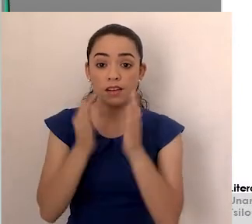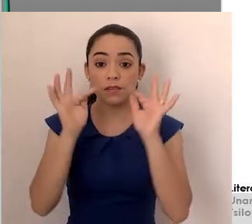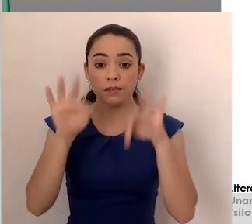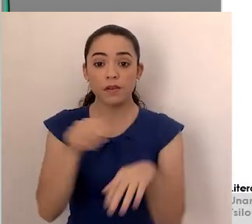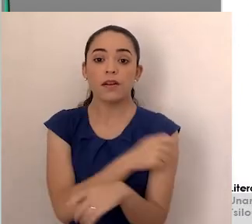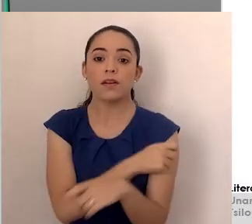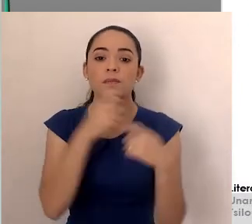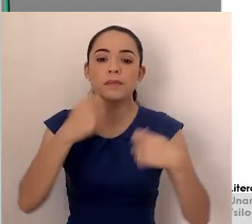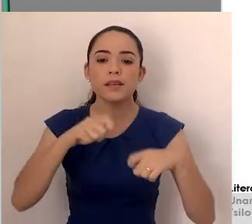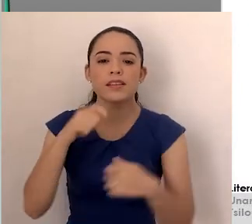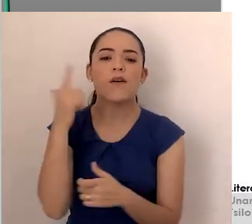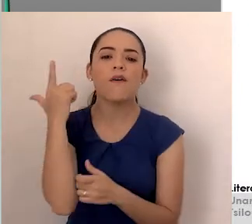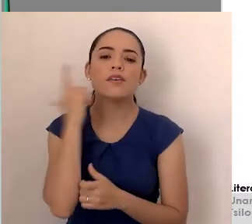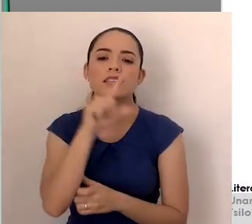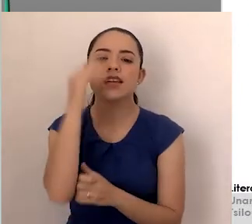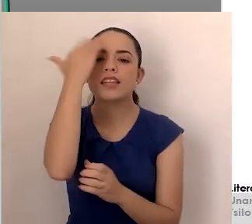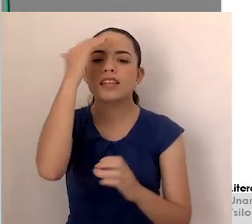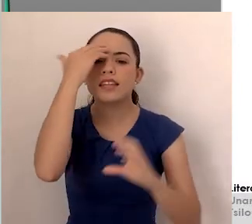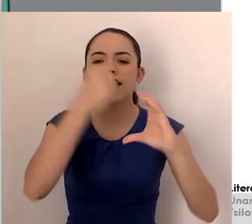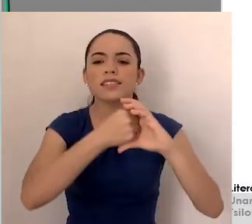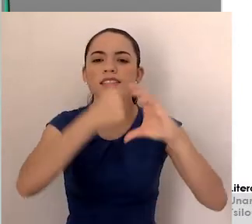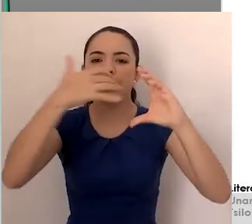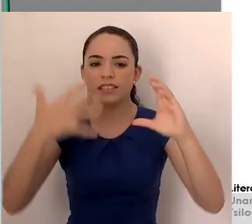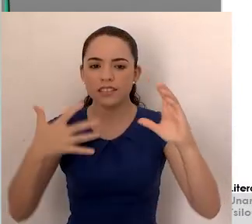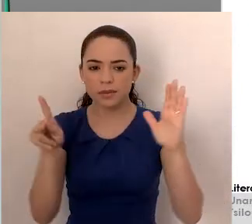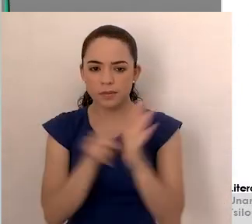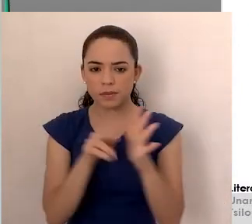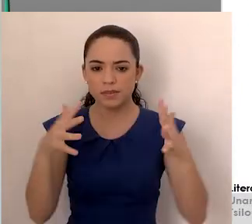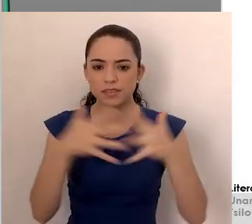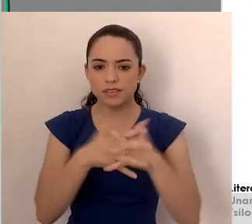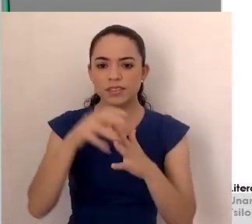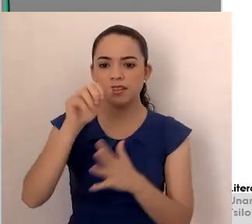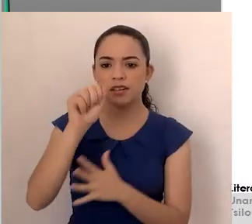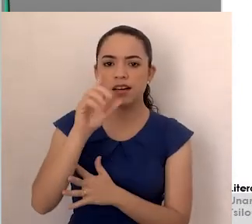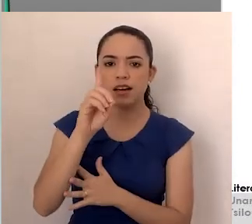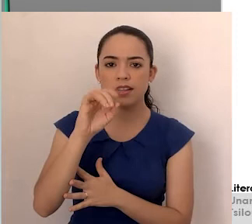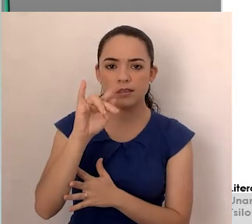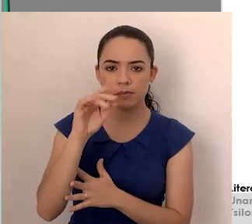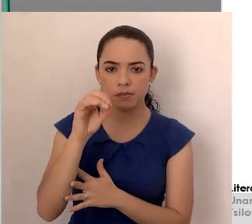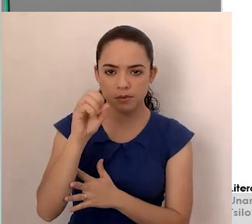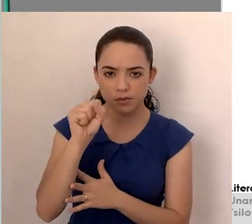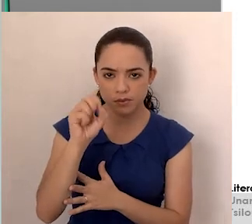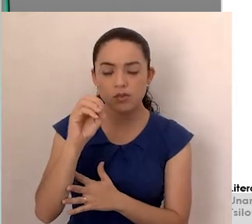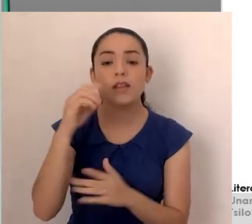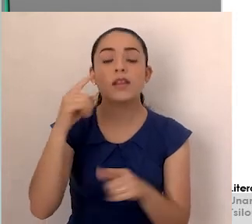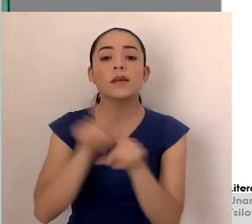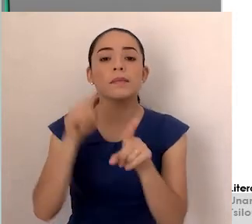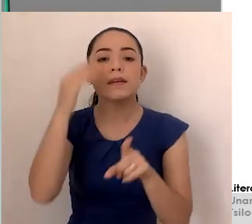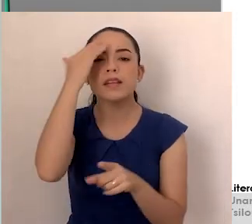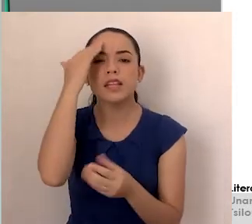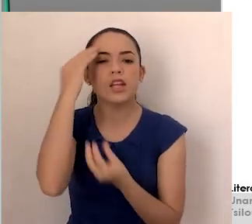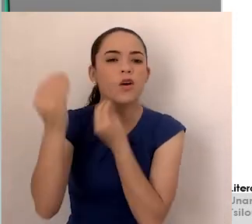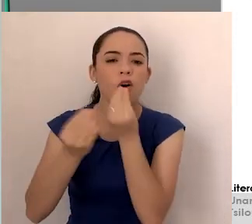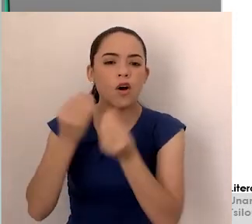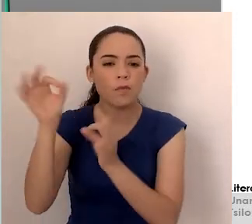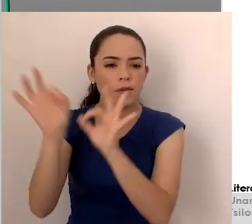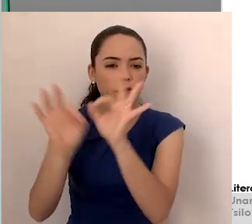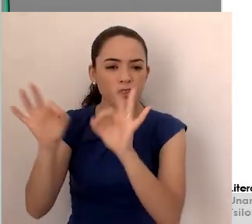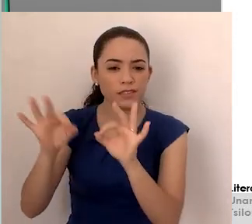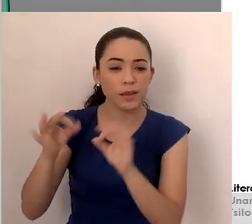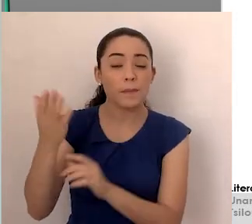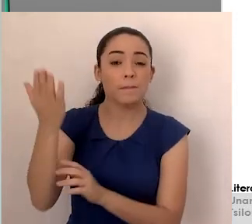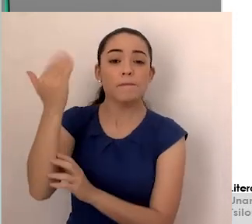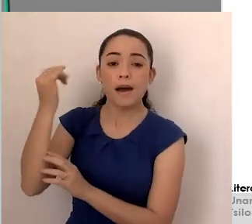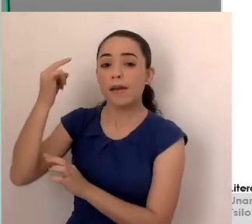O aluno deverá ter condições de entender as características do tecido adiposo, compreender a sua classificação tradicional